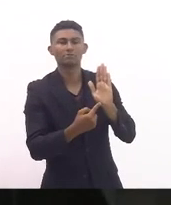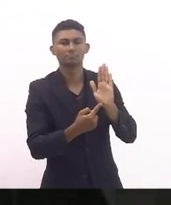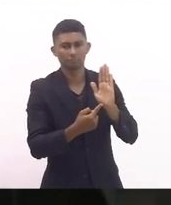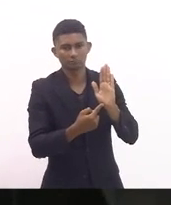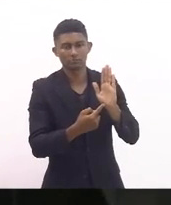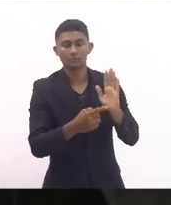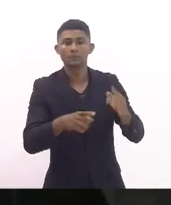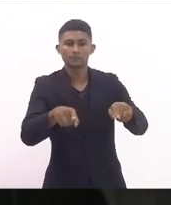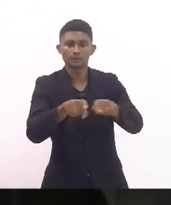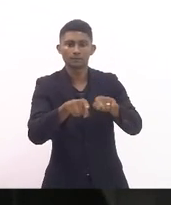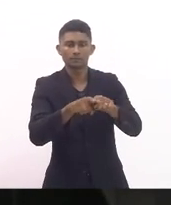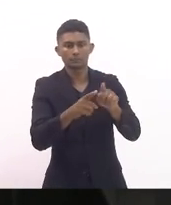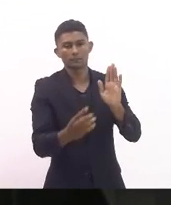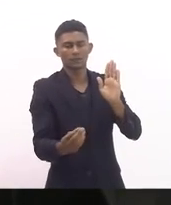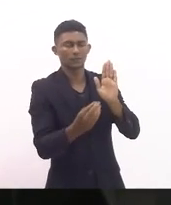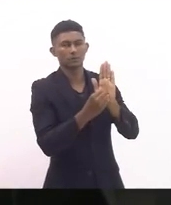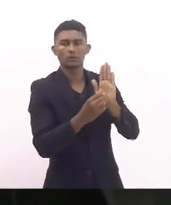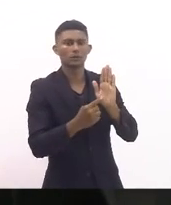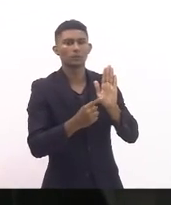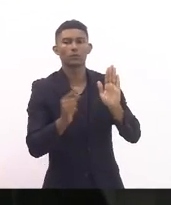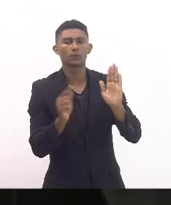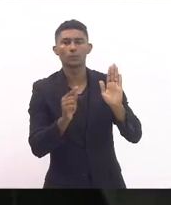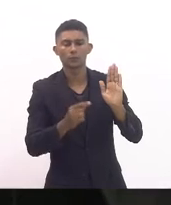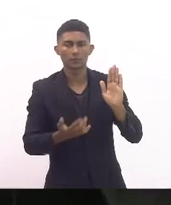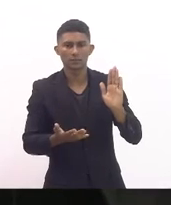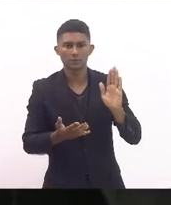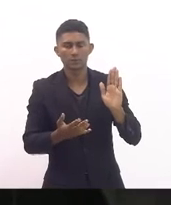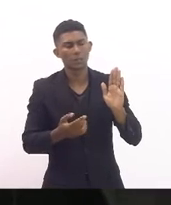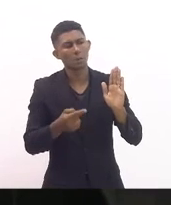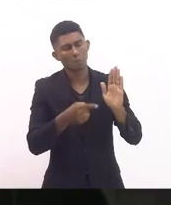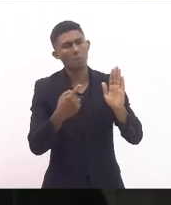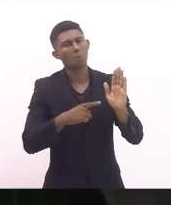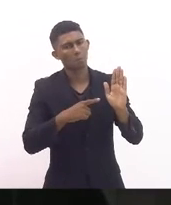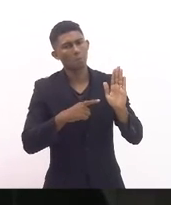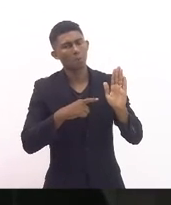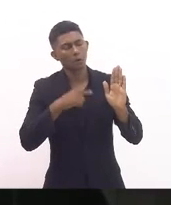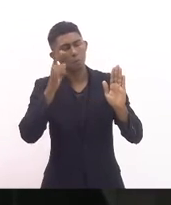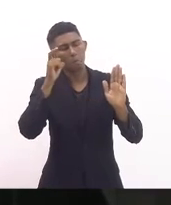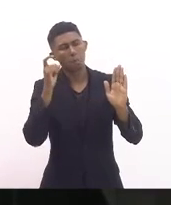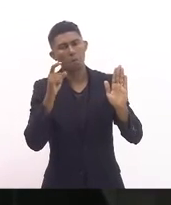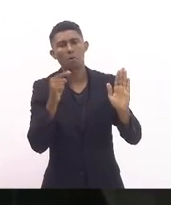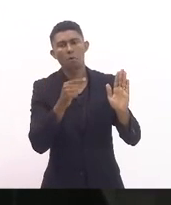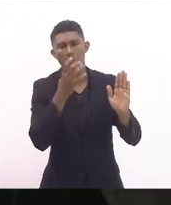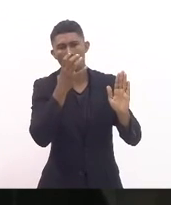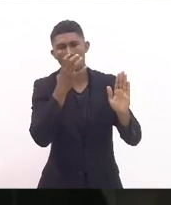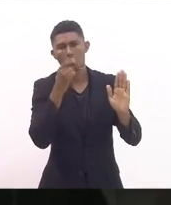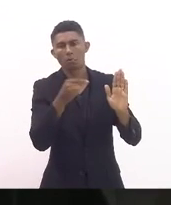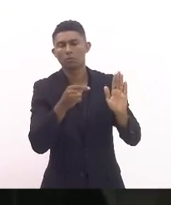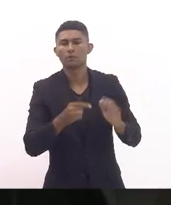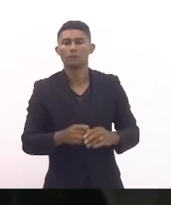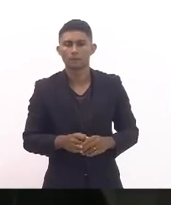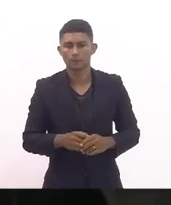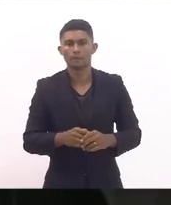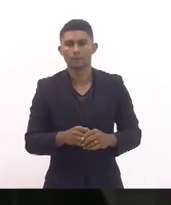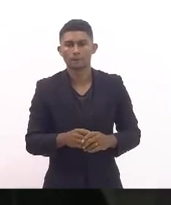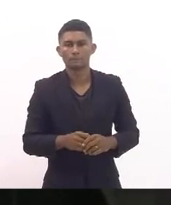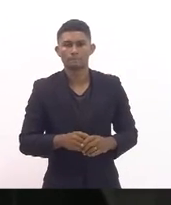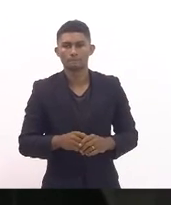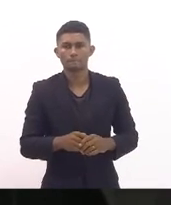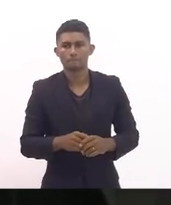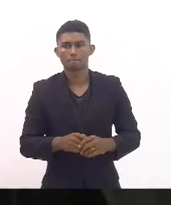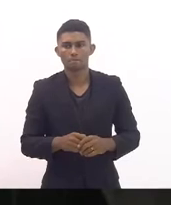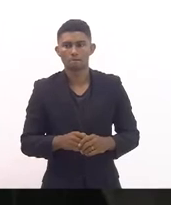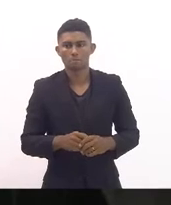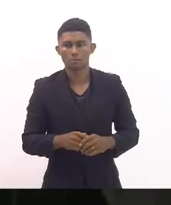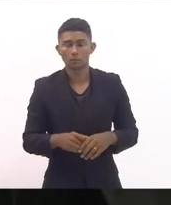sobre a questão interessante raramente abordada raramente abordada por